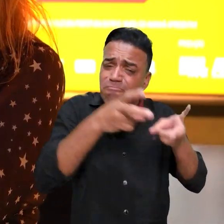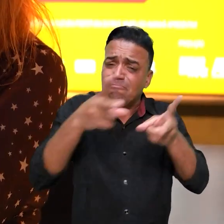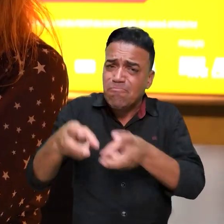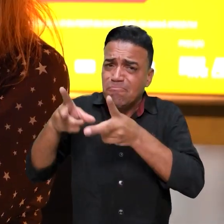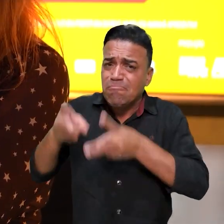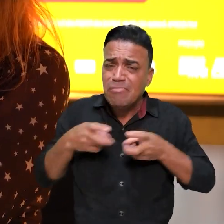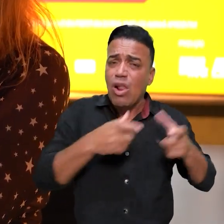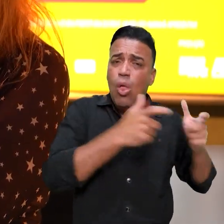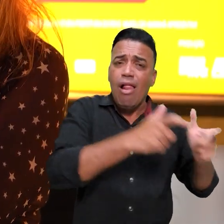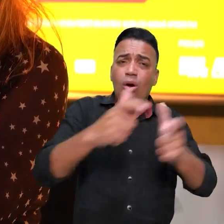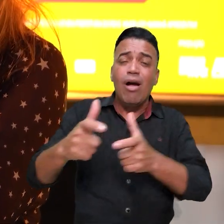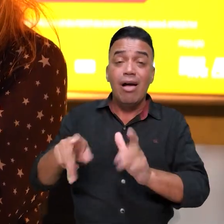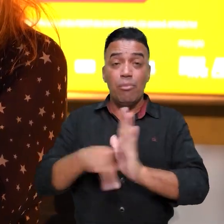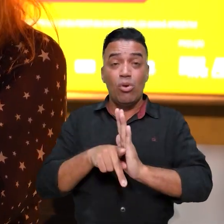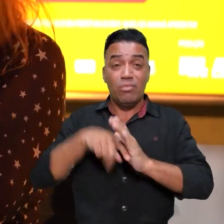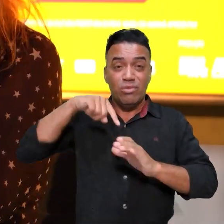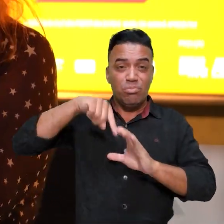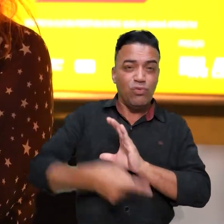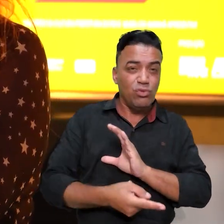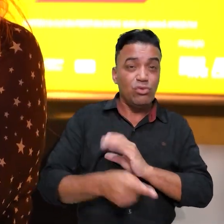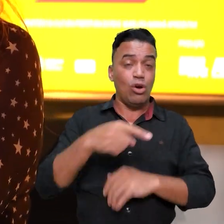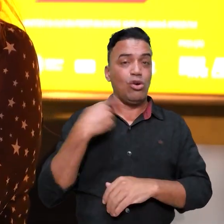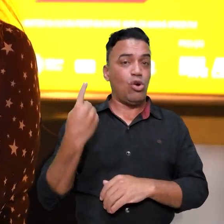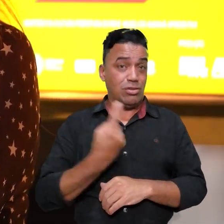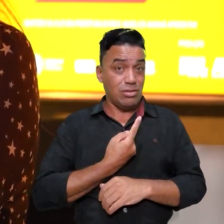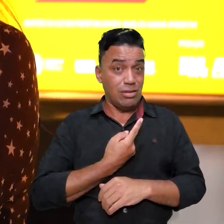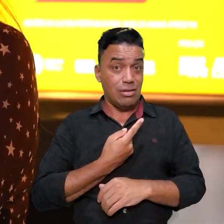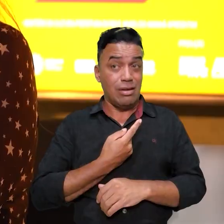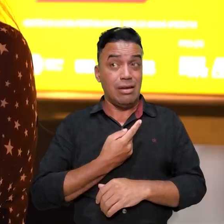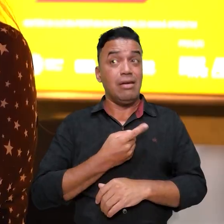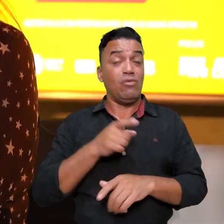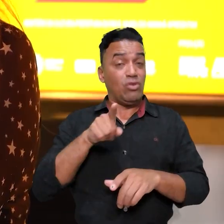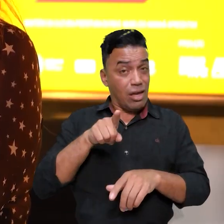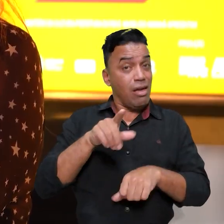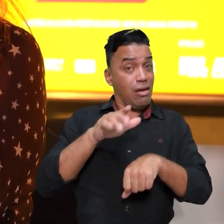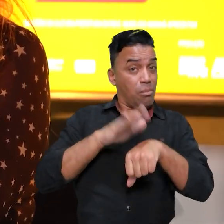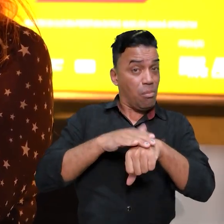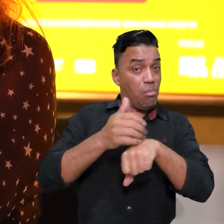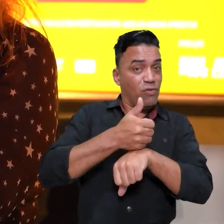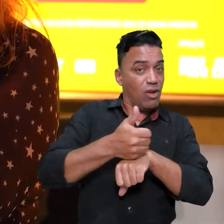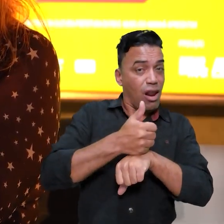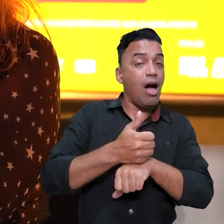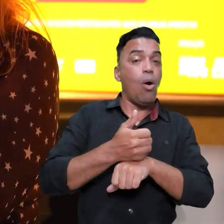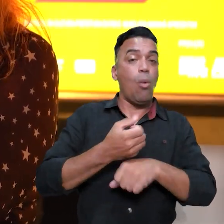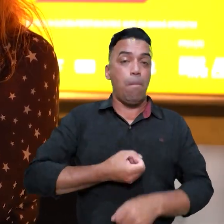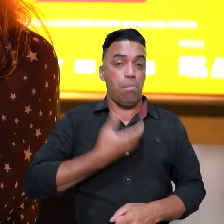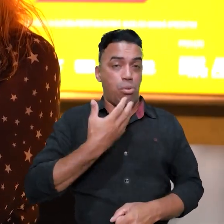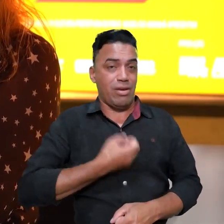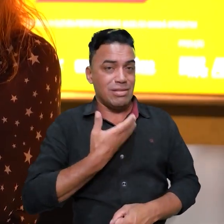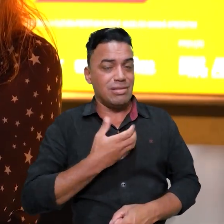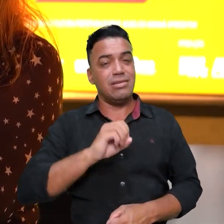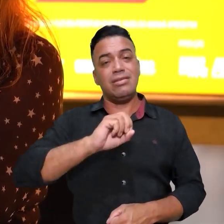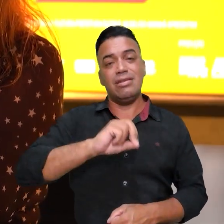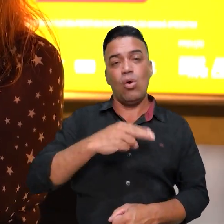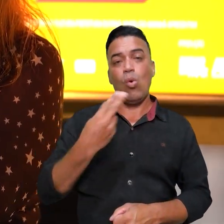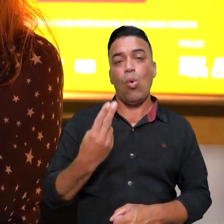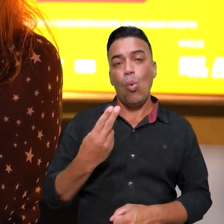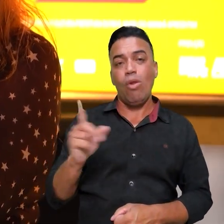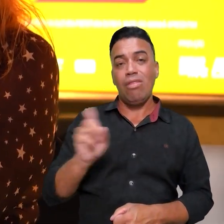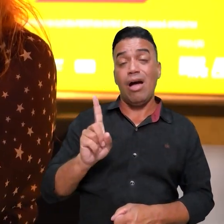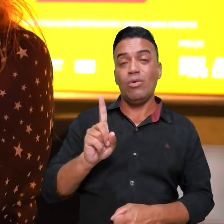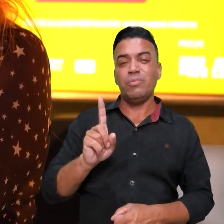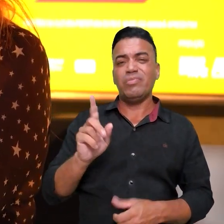aqui nessa passagem, seja você poeta ou não. Existem coisas dentro de